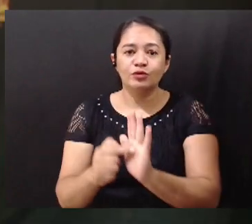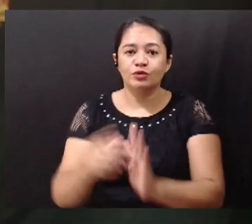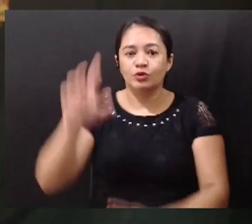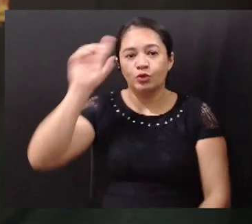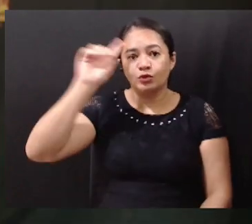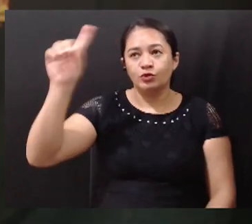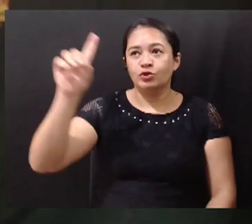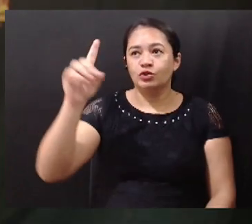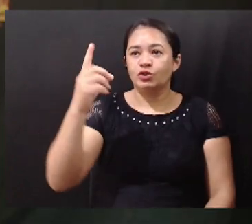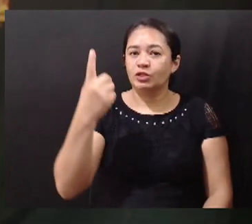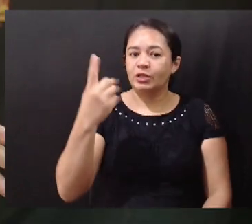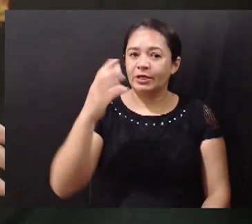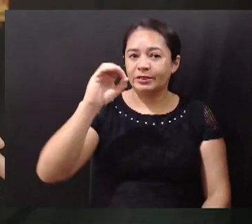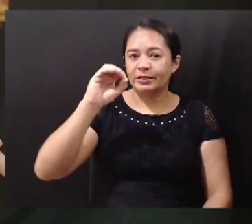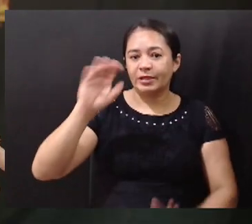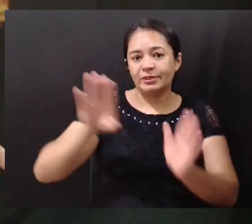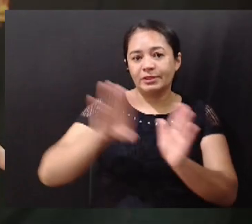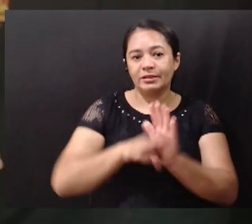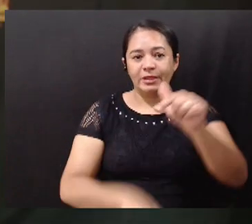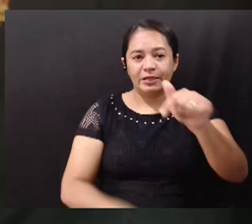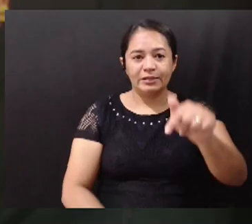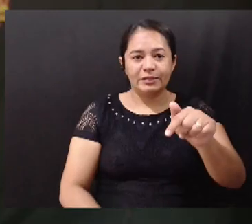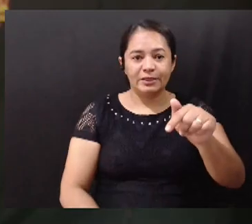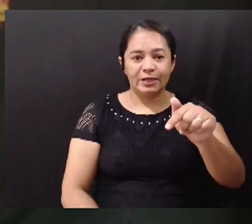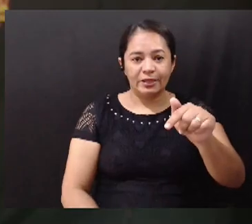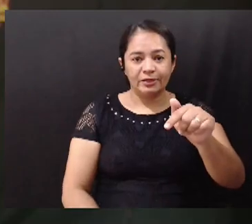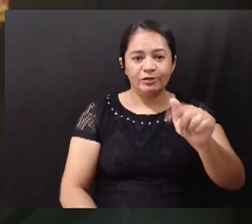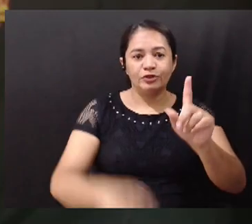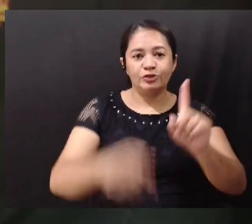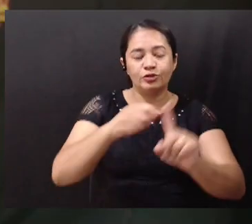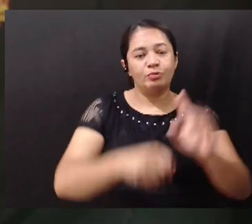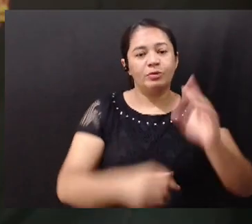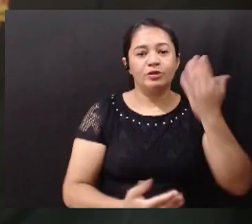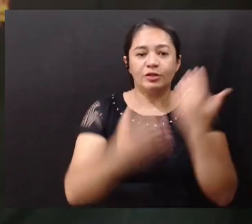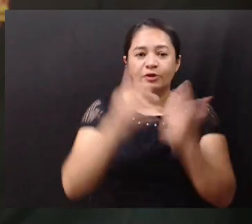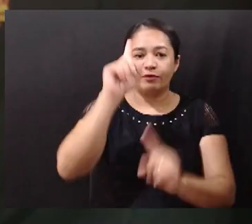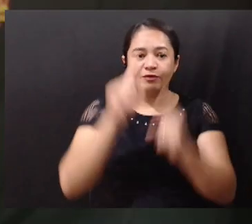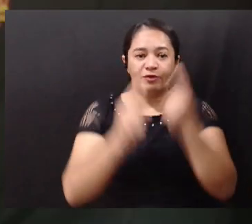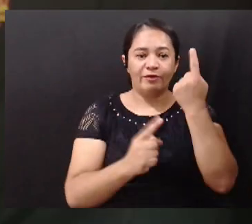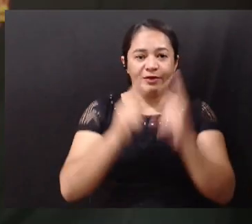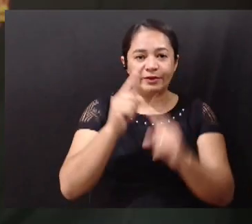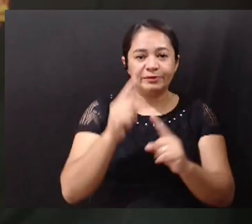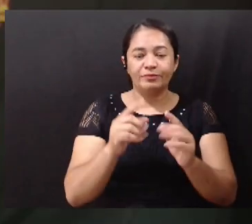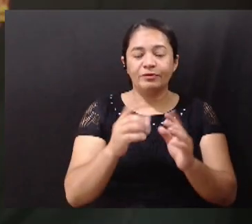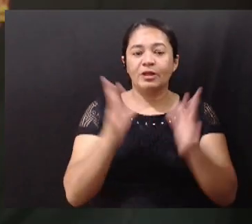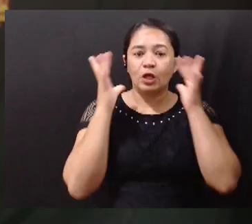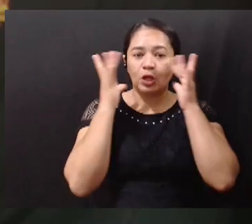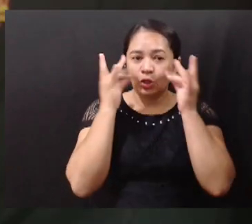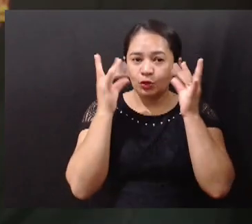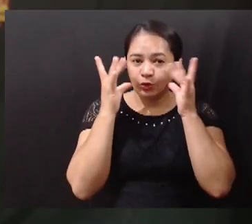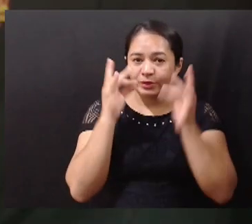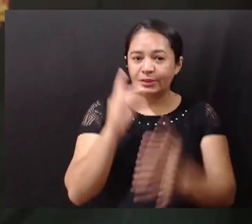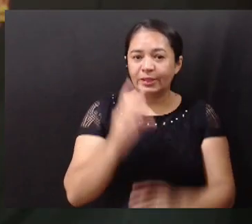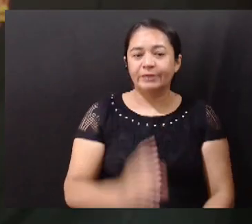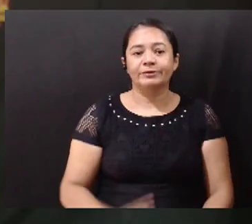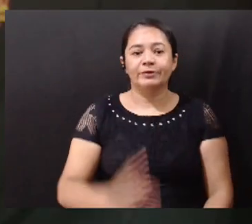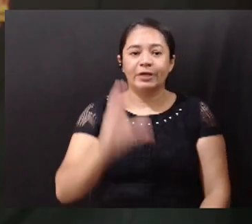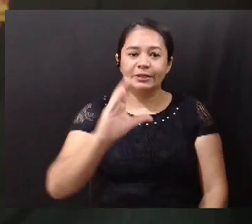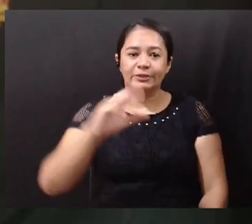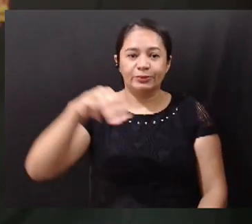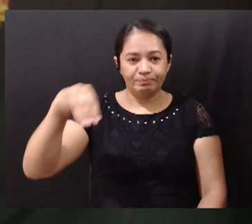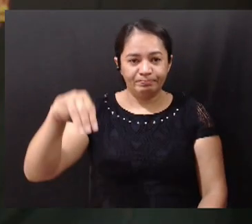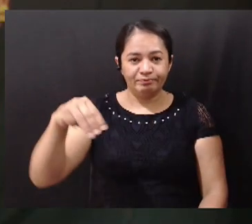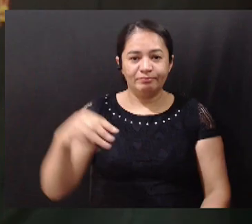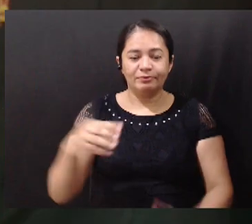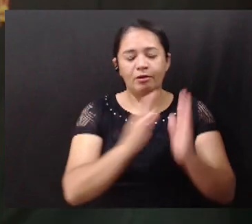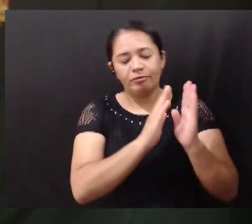e 7 de fevereiro, 10 agora de janeiro e 7 de fevereiro, no Teatro Castro Mendes. A programação, gente, inclui